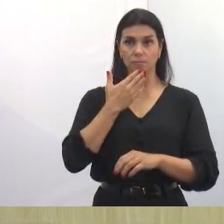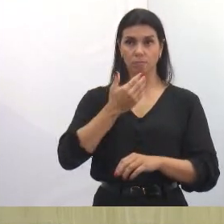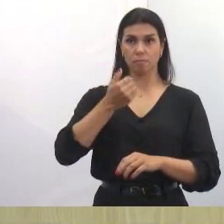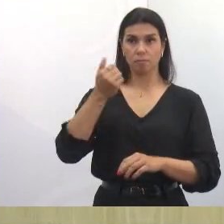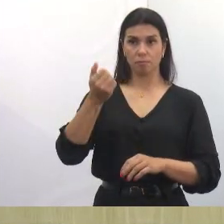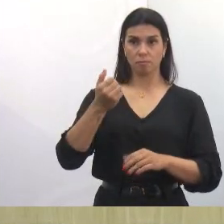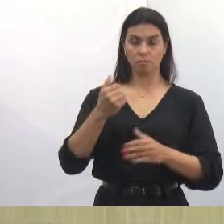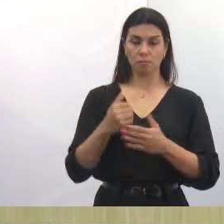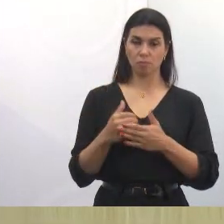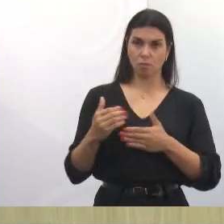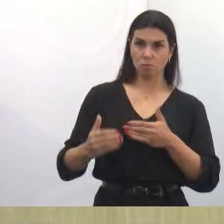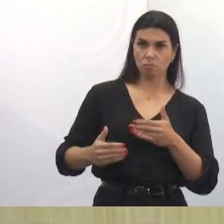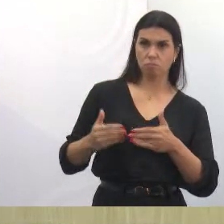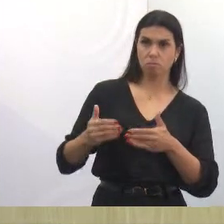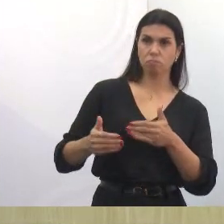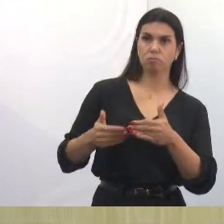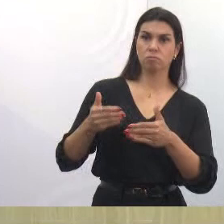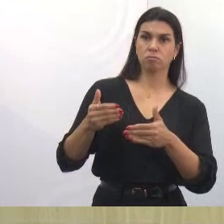processo de